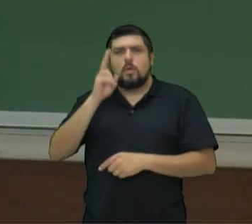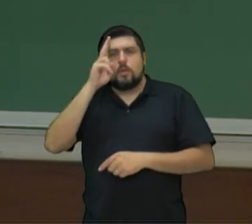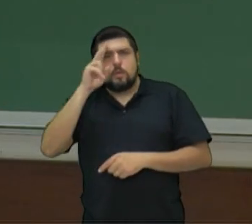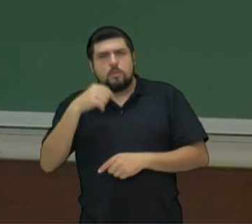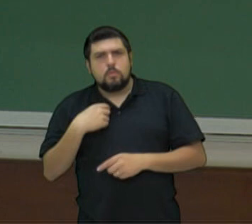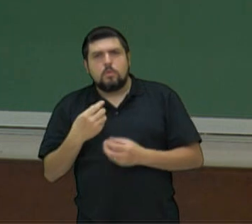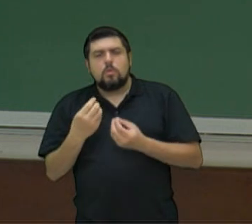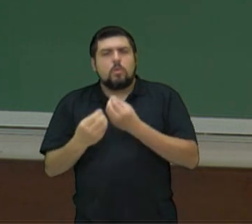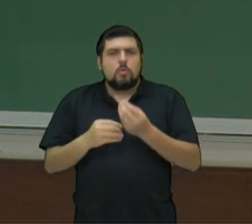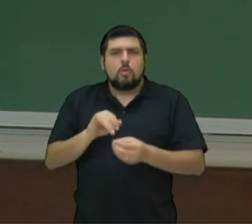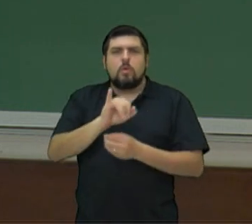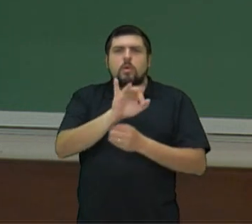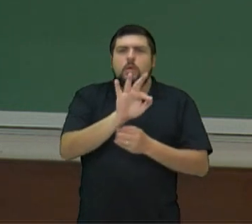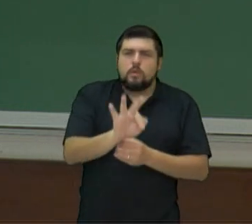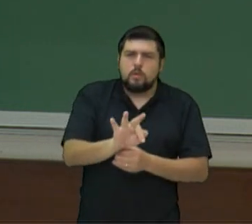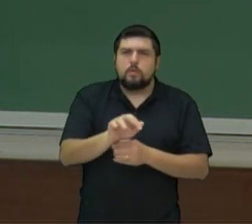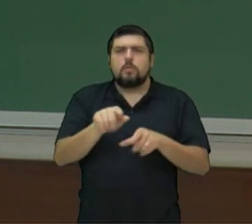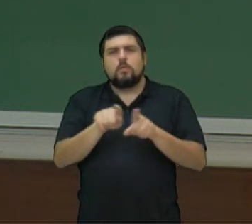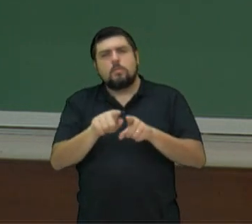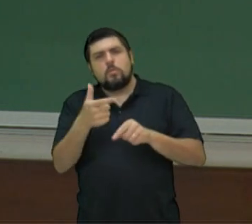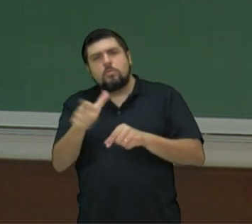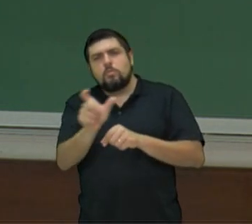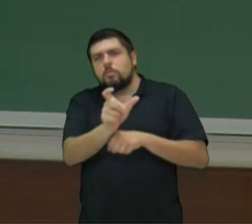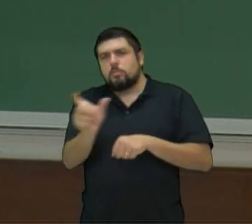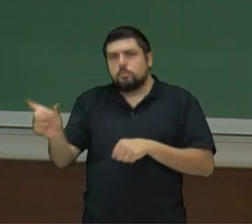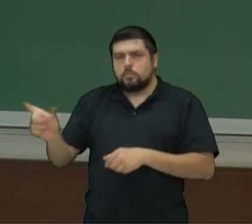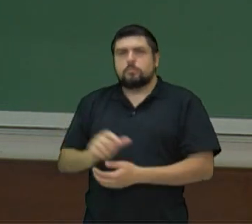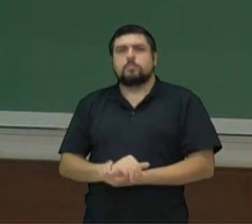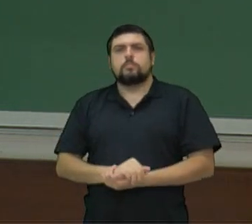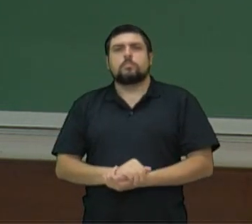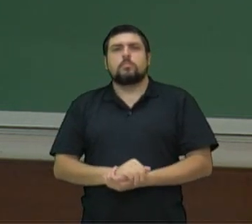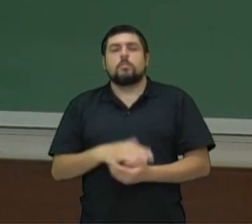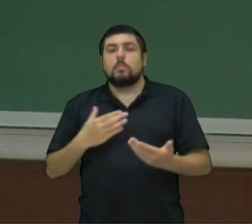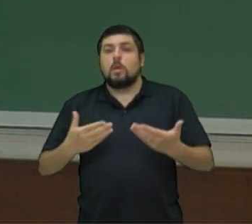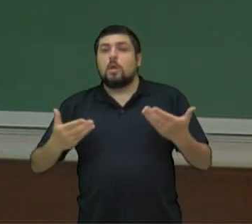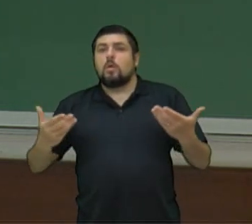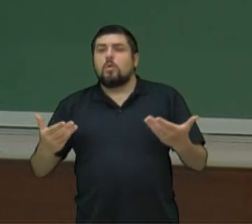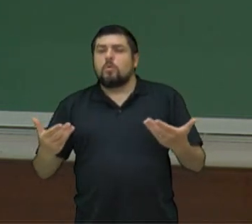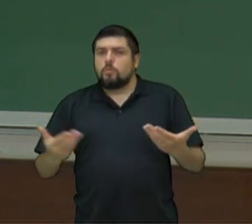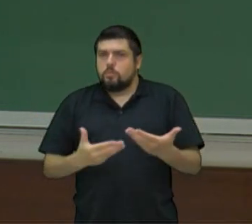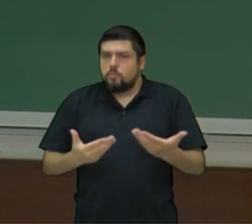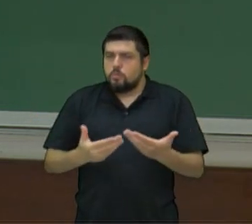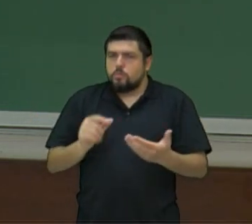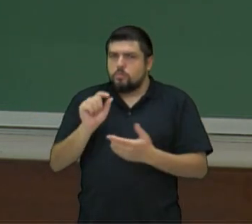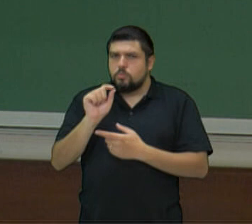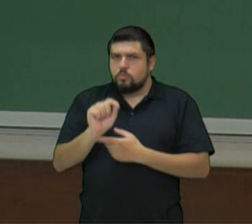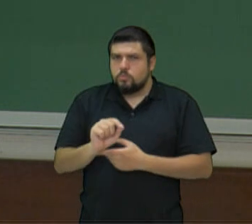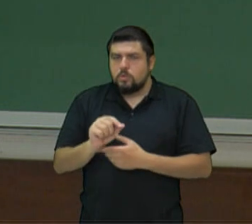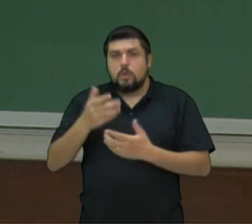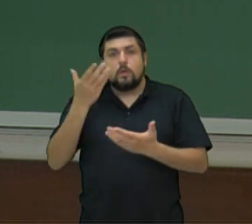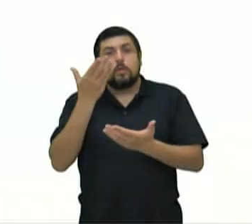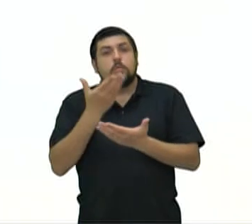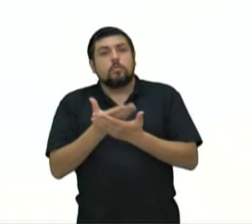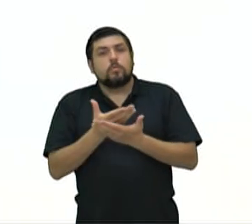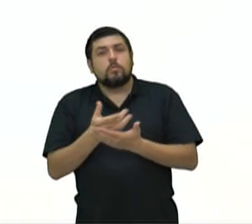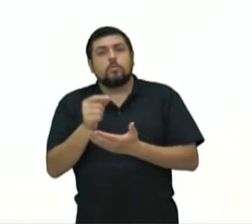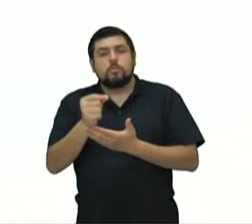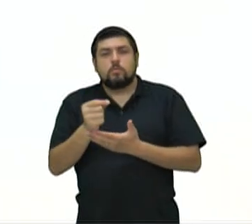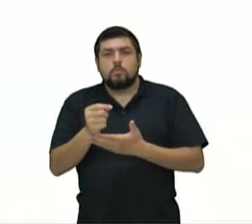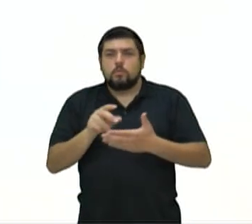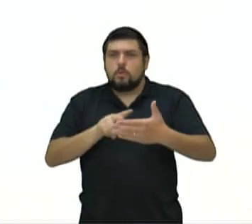algumas outras que nós estudamos na aula passada. E hoje, today we are going to read and